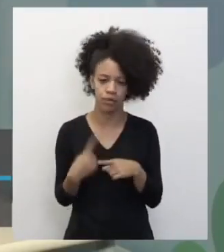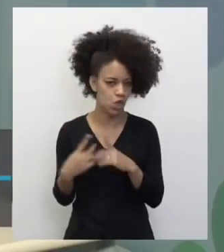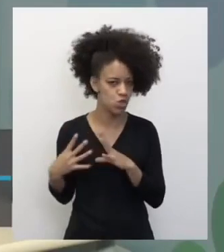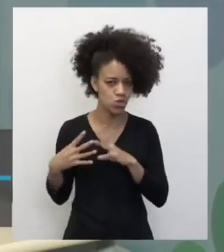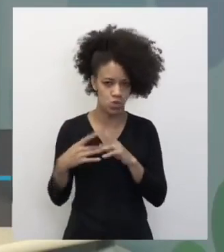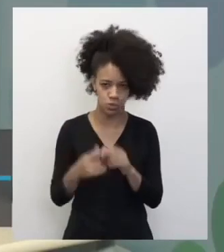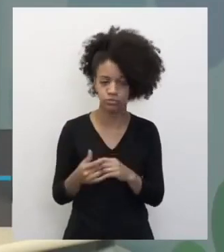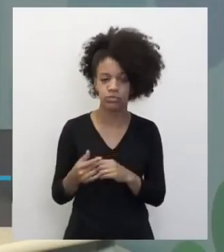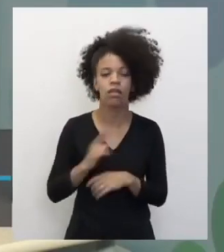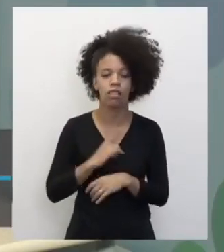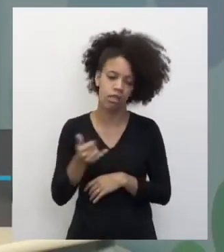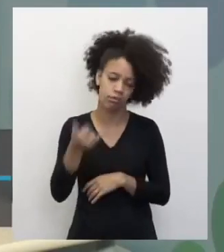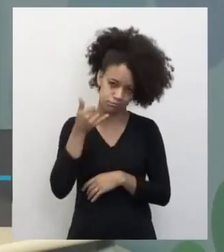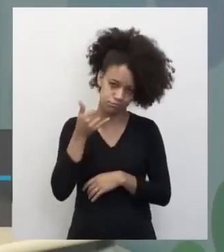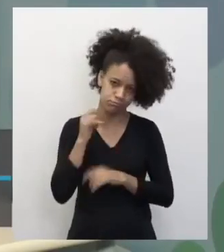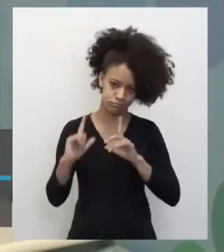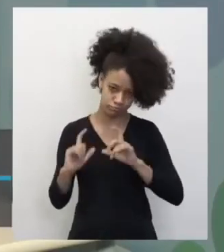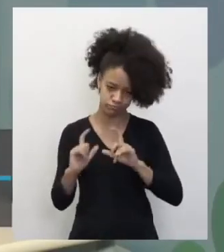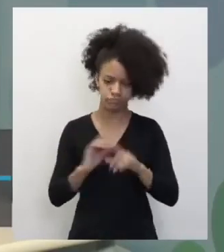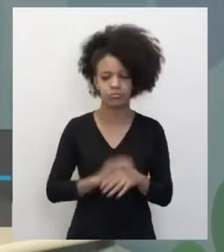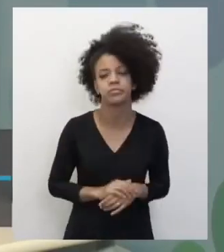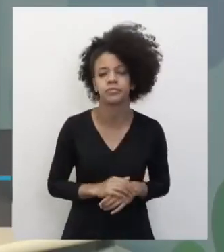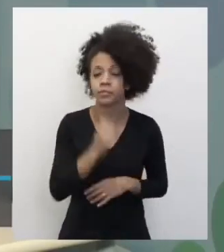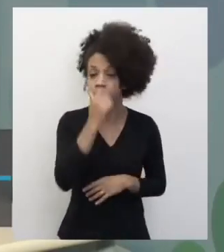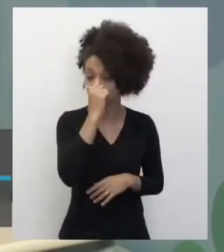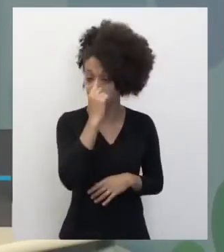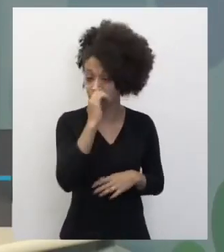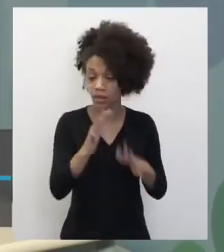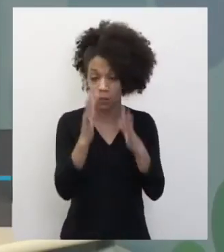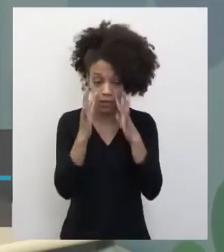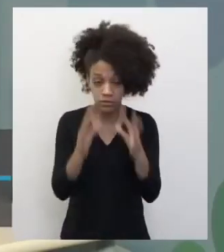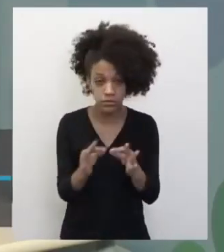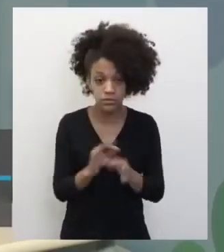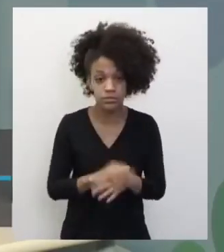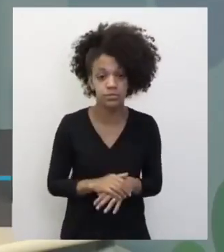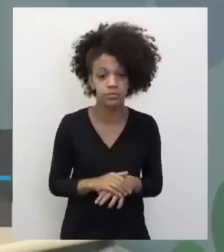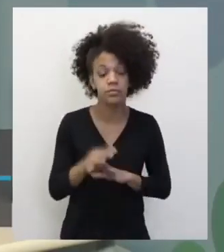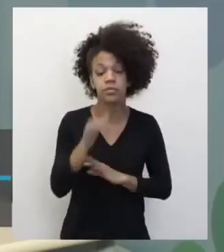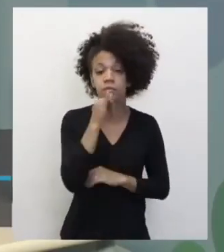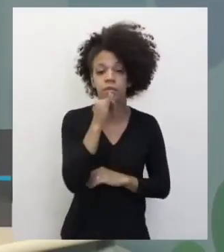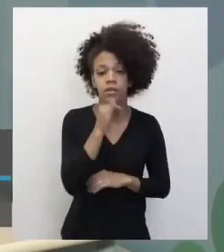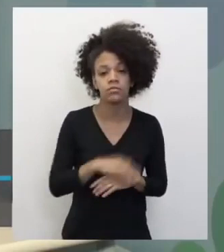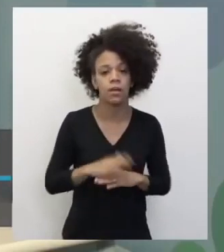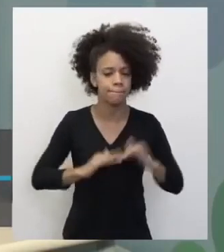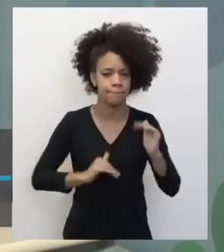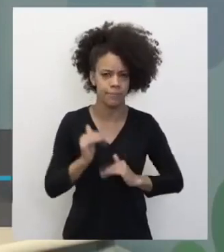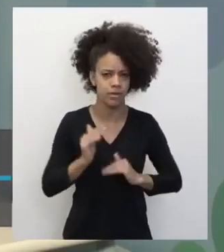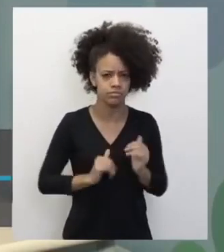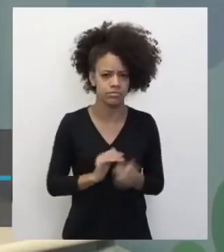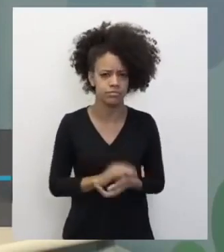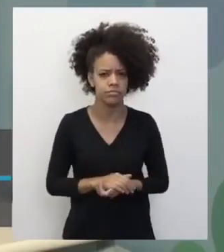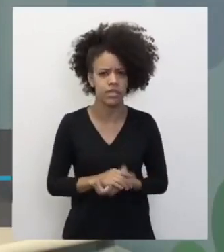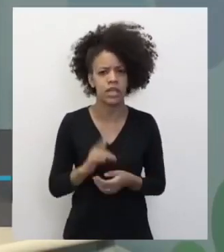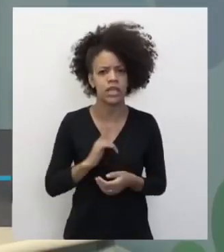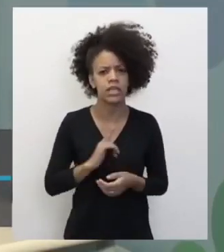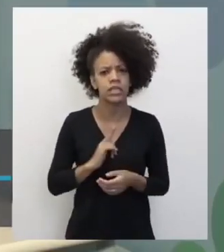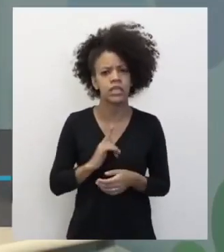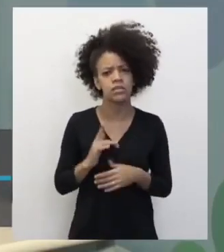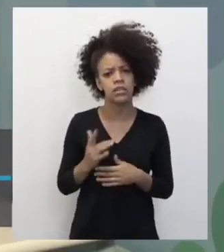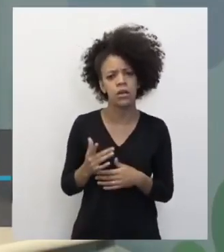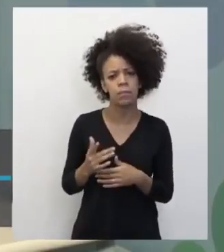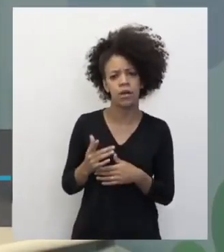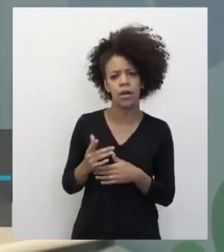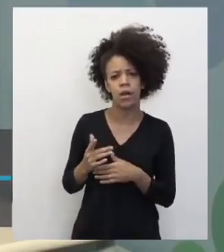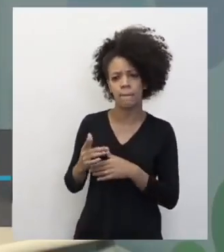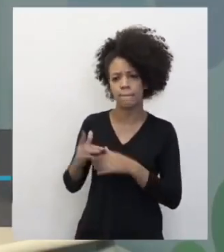um celular. Então, a pessoa se atentar, vou dar um exemplo assim prático. Tem hora que a gente tira uma foto na praia e